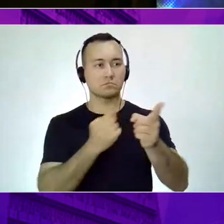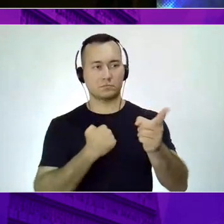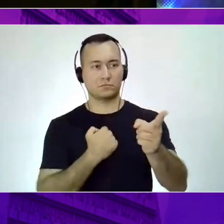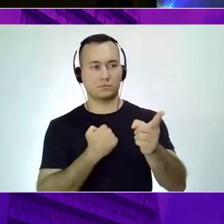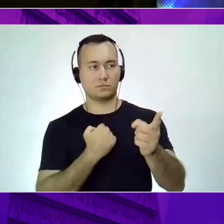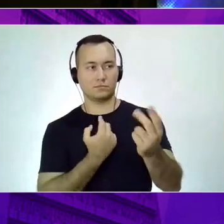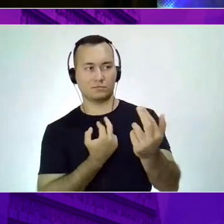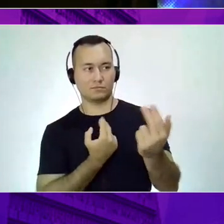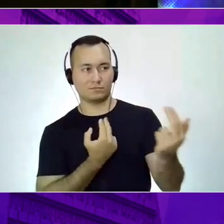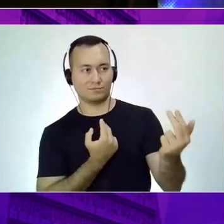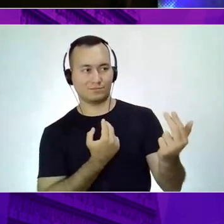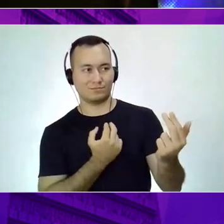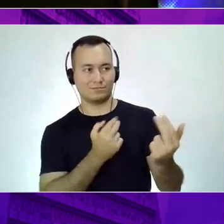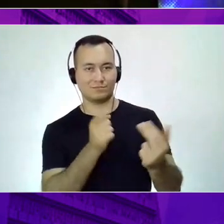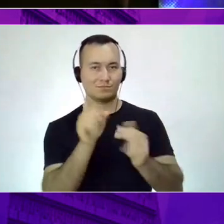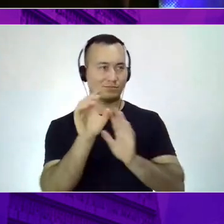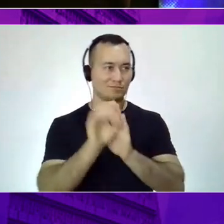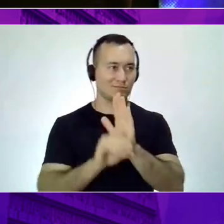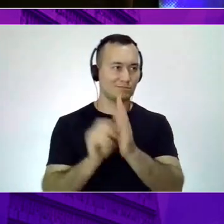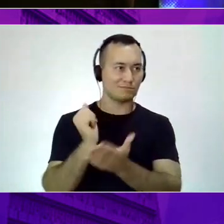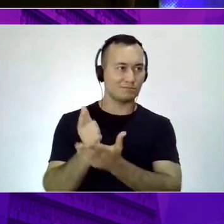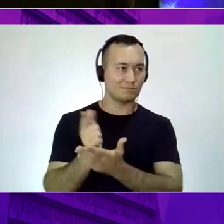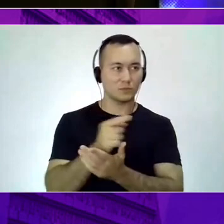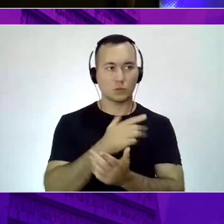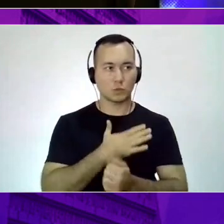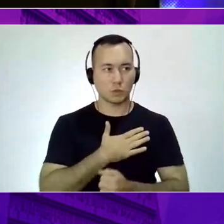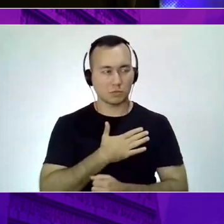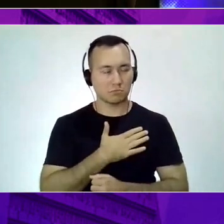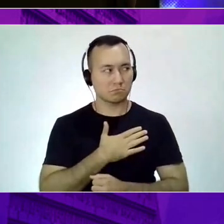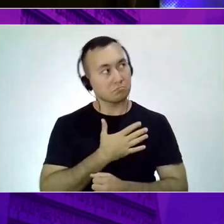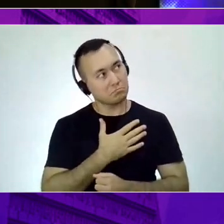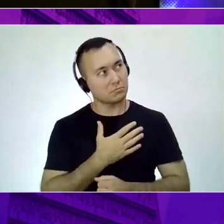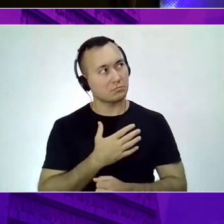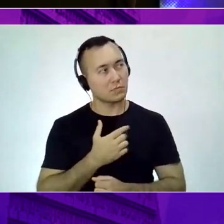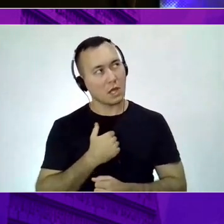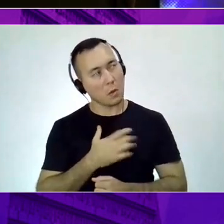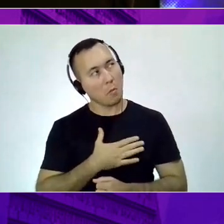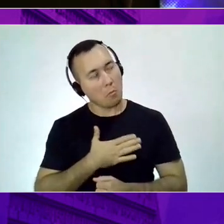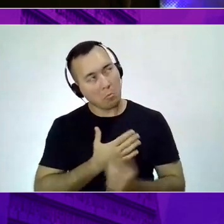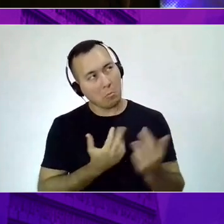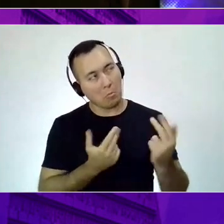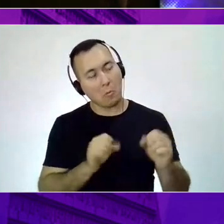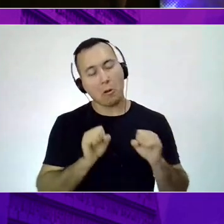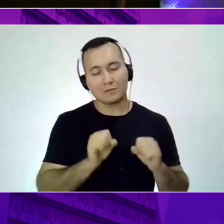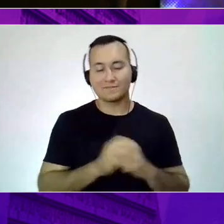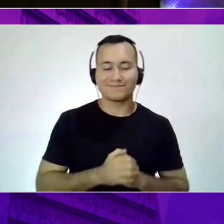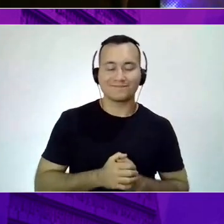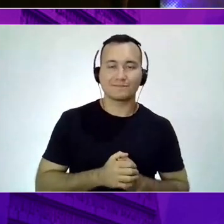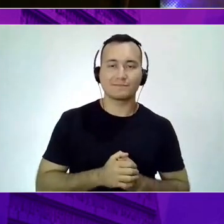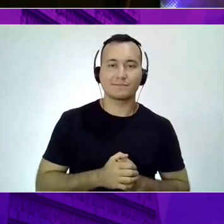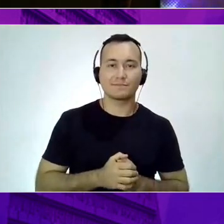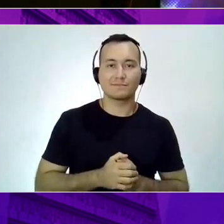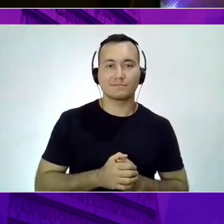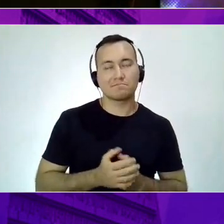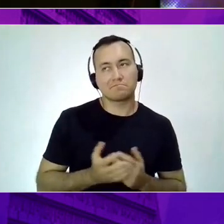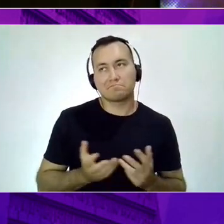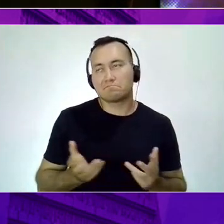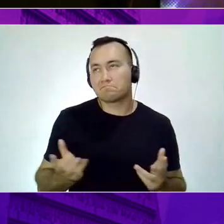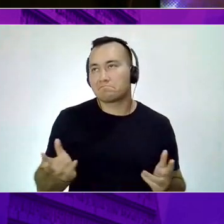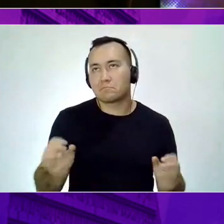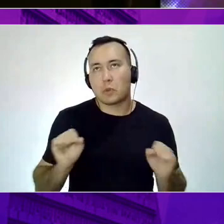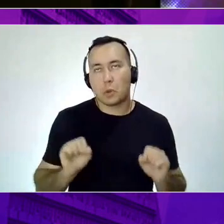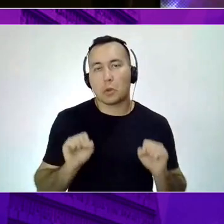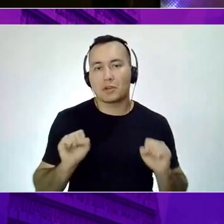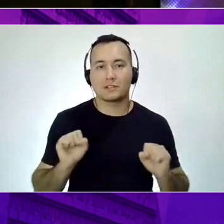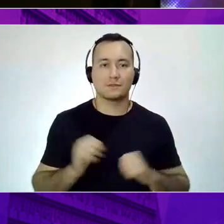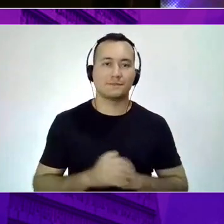foram felizes com ele. Né? Então, como é que eu indico o melhor produto? Né? Na prática também, né? Como é